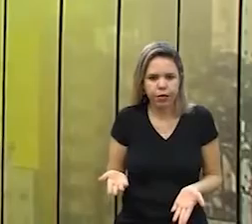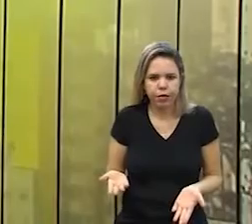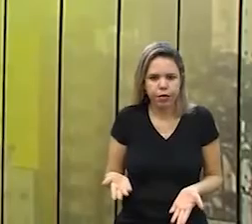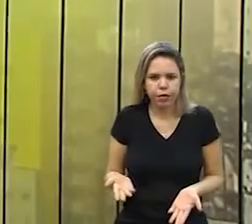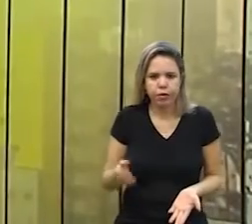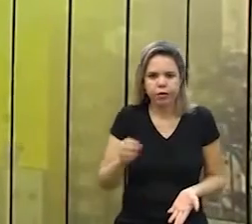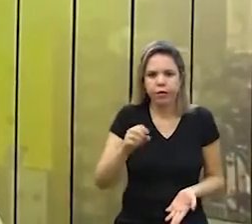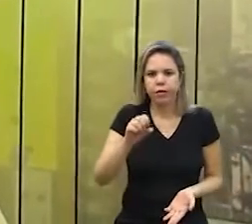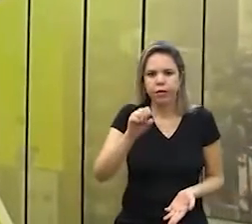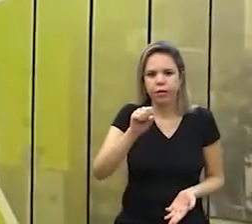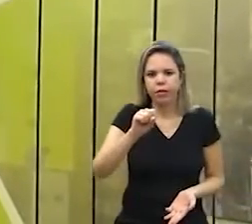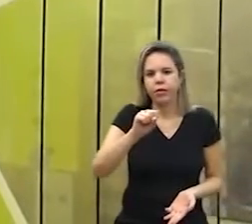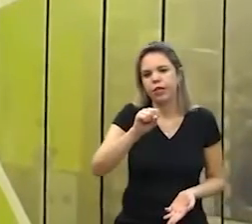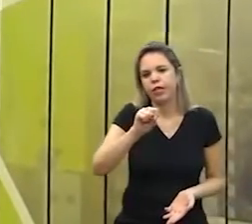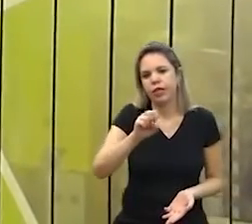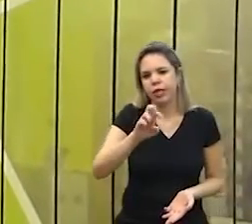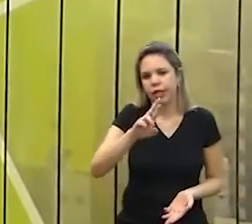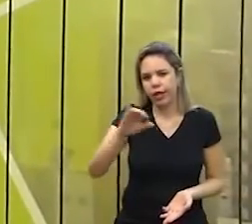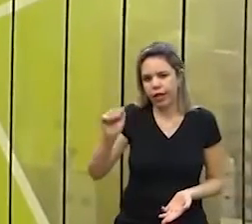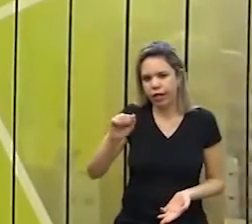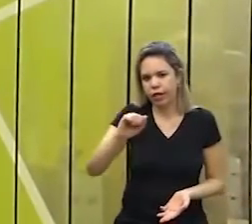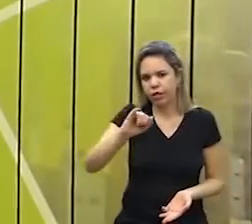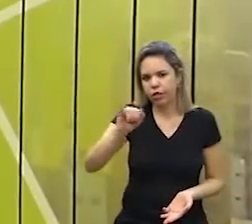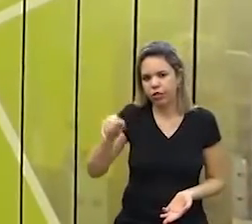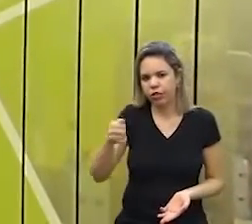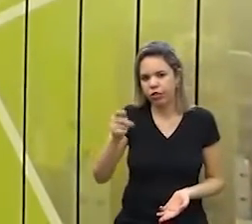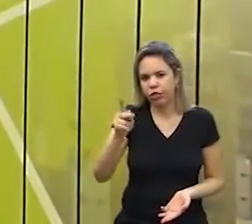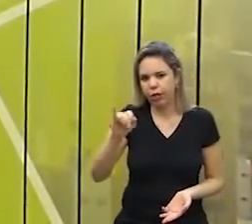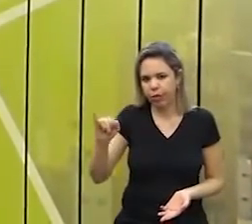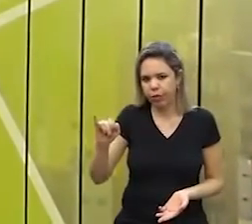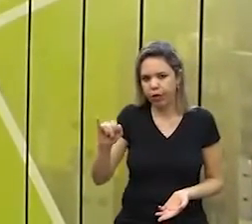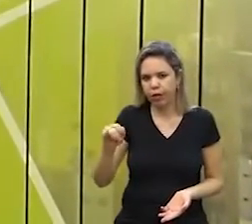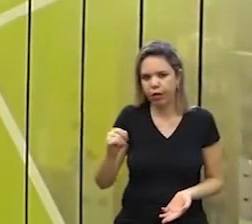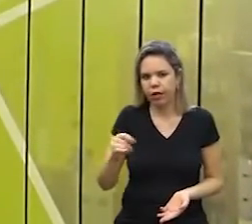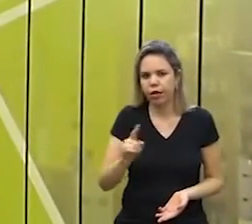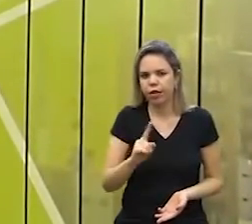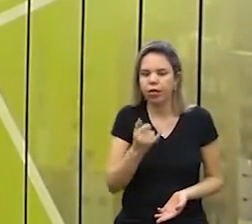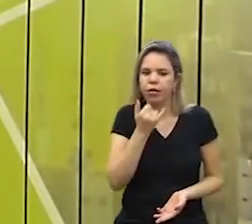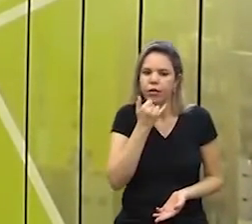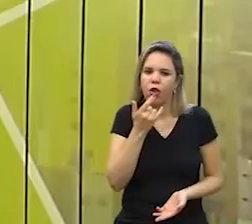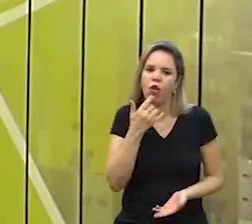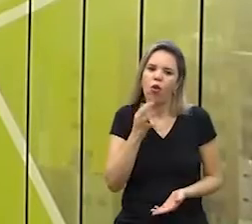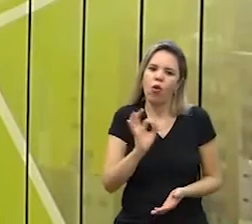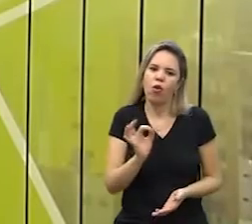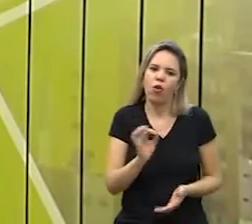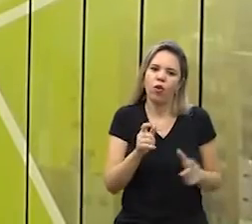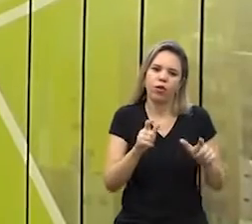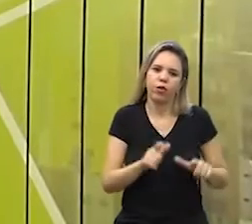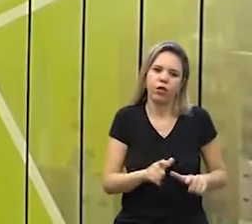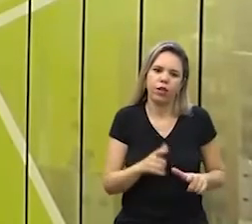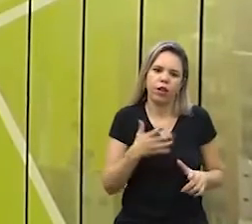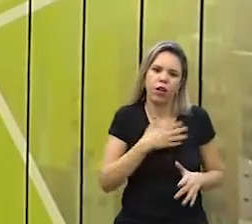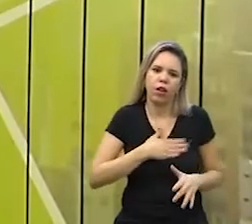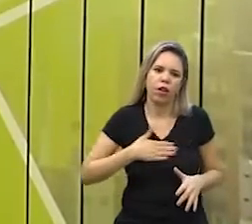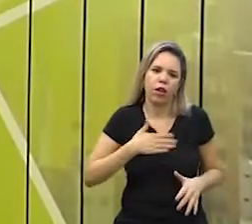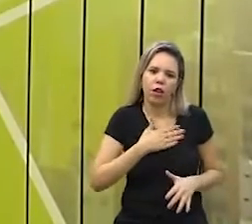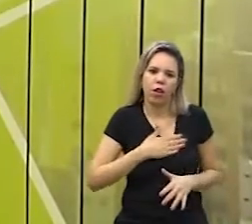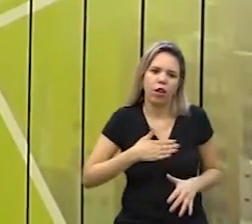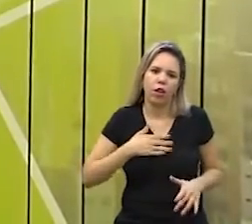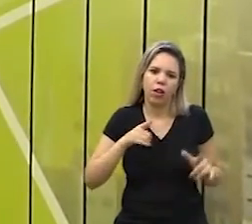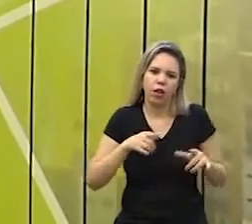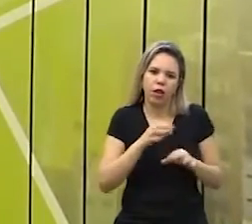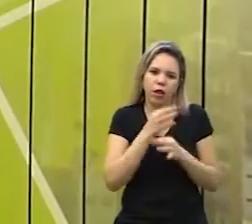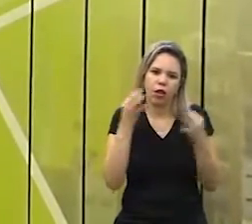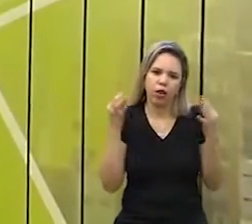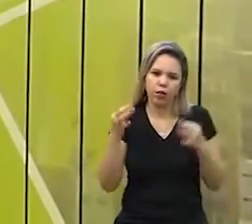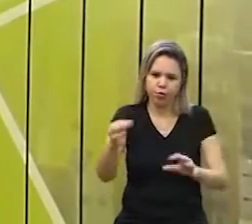dessa Serra do Japi, que para quem não conhece, ó, não está perdoada em não conhecer a Serra do Japi. É um raro